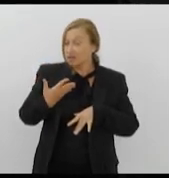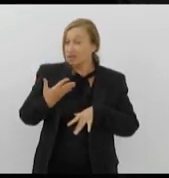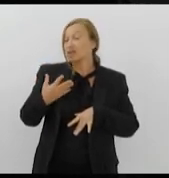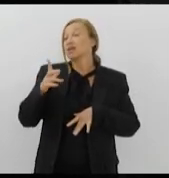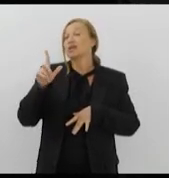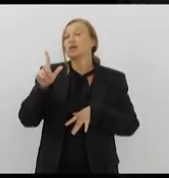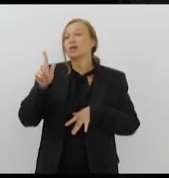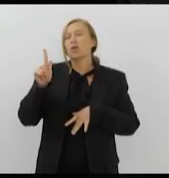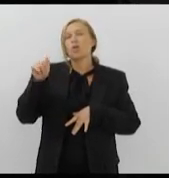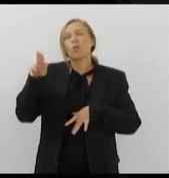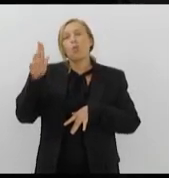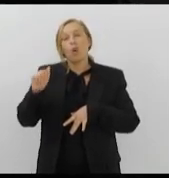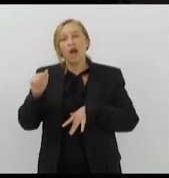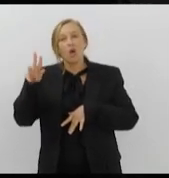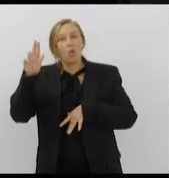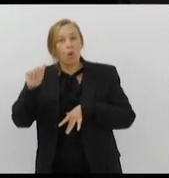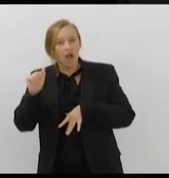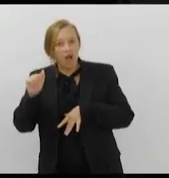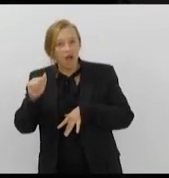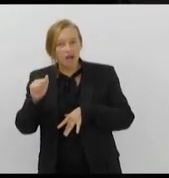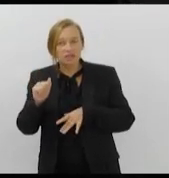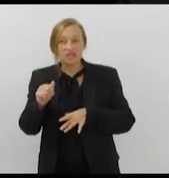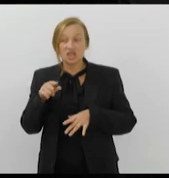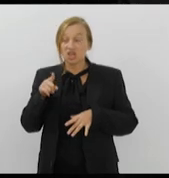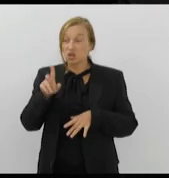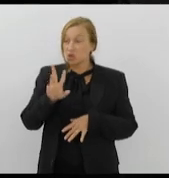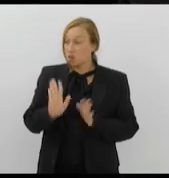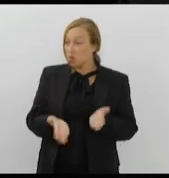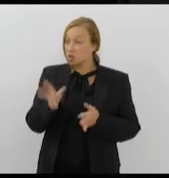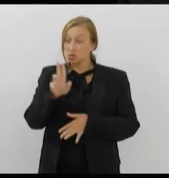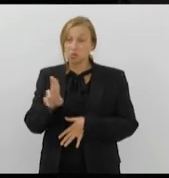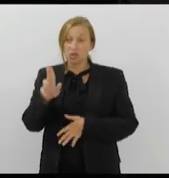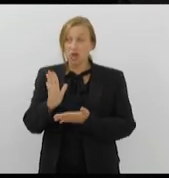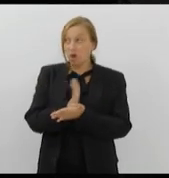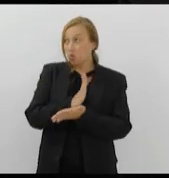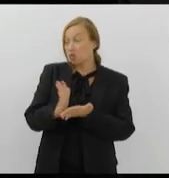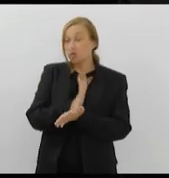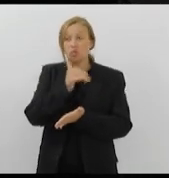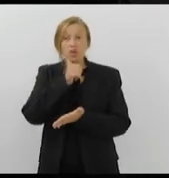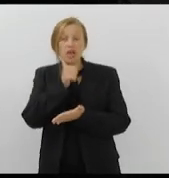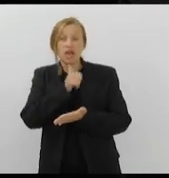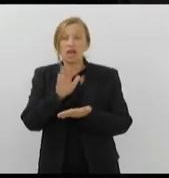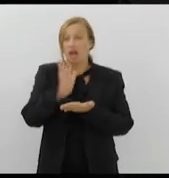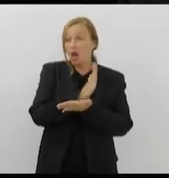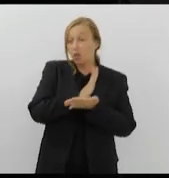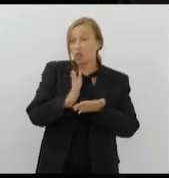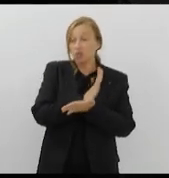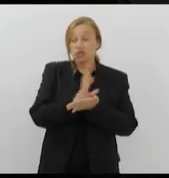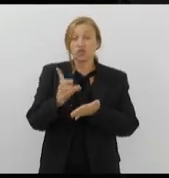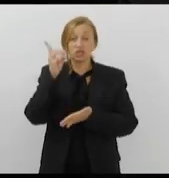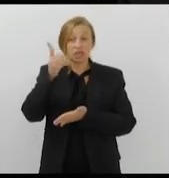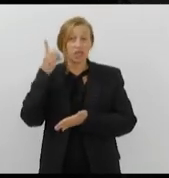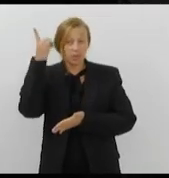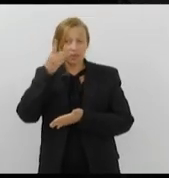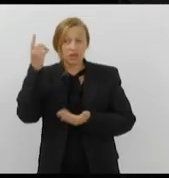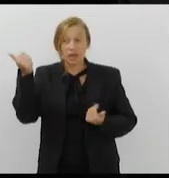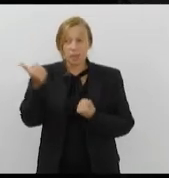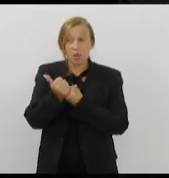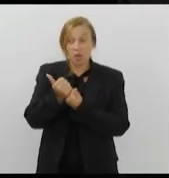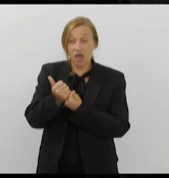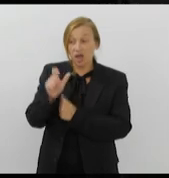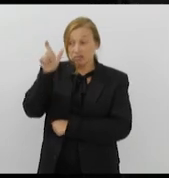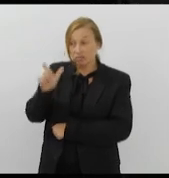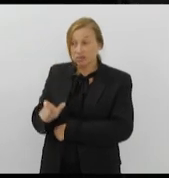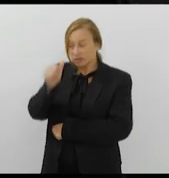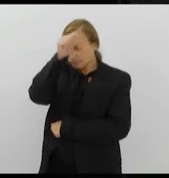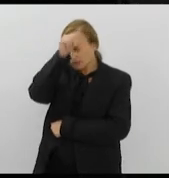Quaquá e hoje se vitimiza, usando algumas mulheres, alguns parlamentares para fazer videozinho em apoio à senhora. Mas eu quero ver